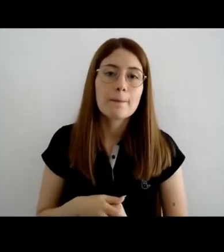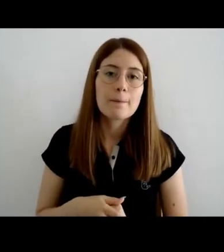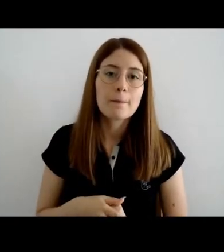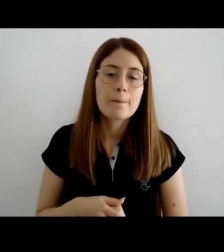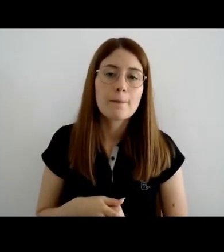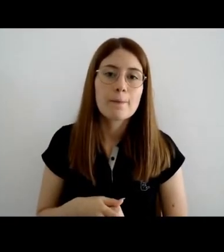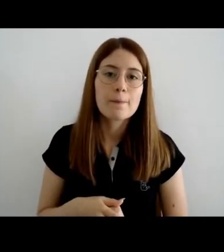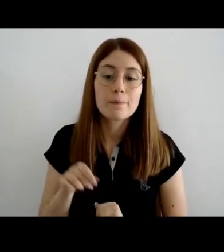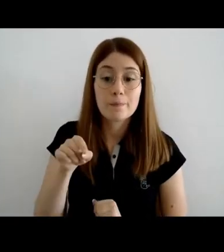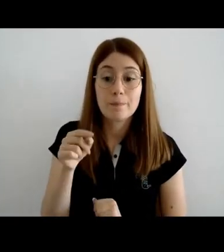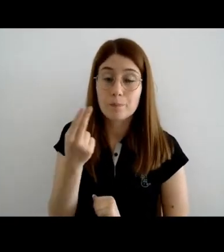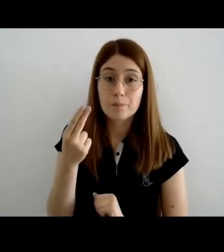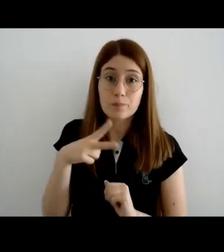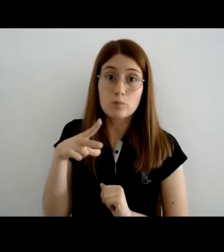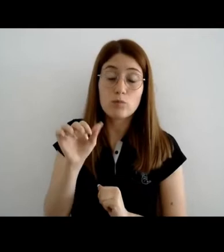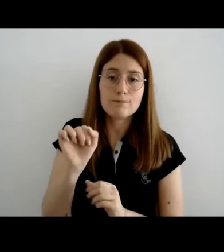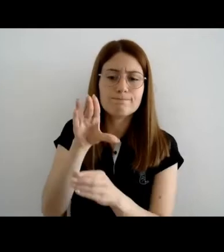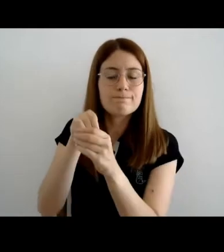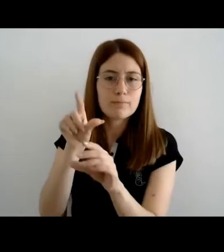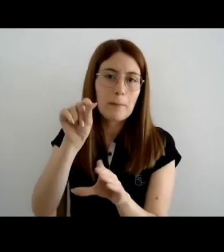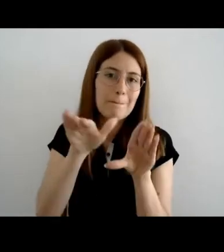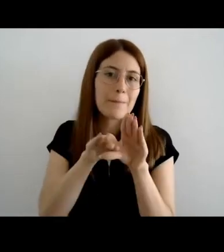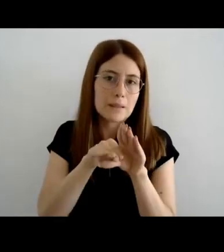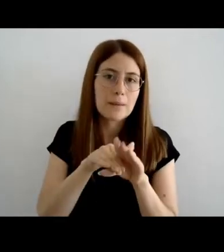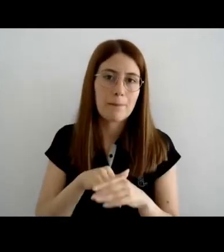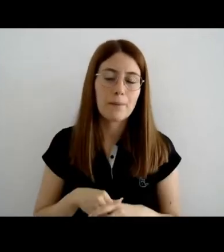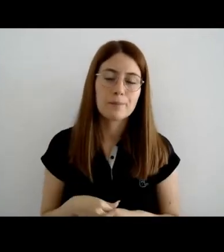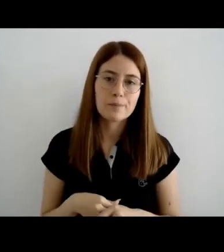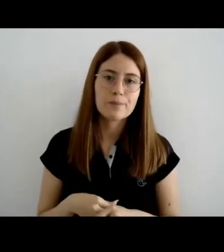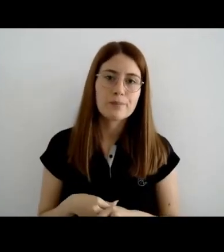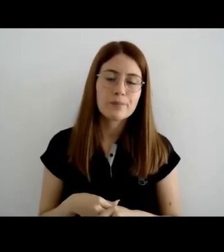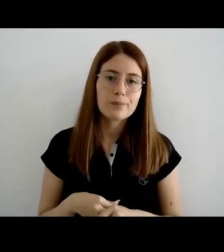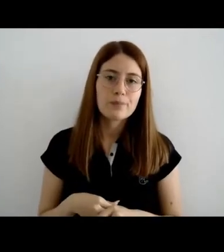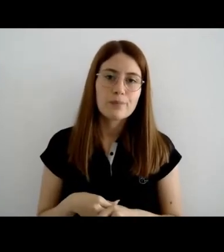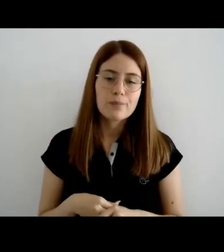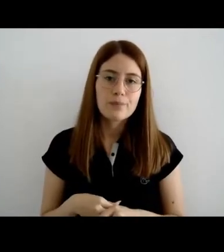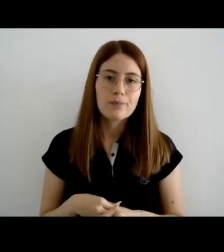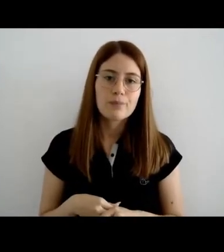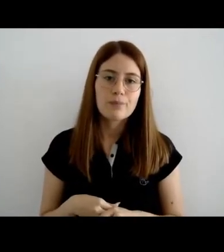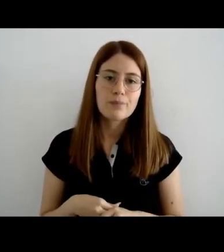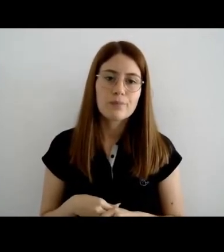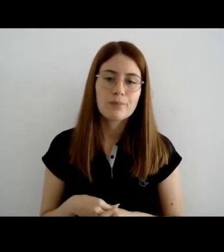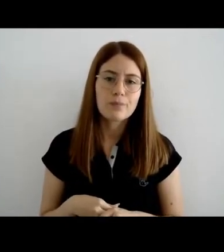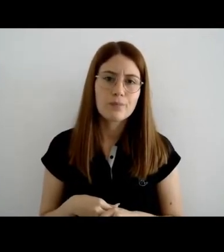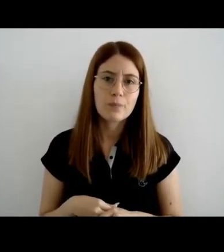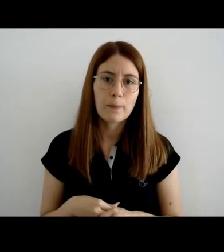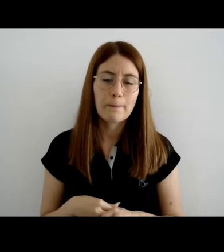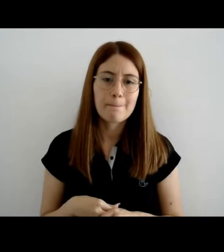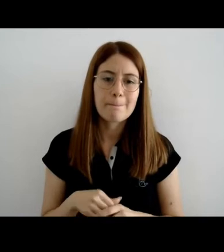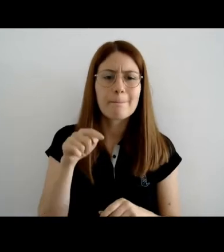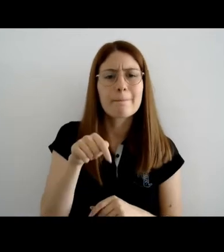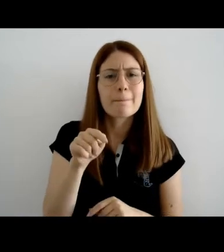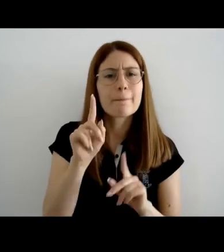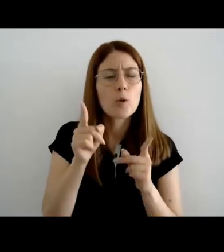do qual esta unidade portuguesa participa. E aqui começam o